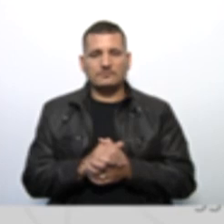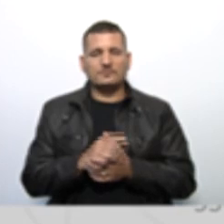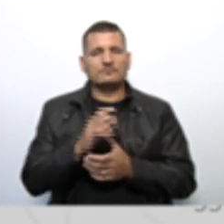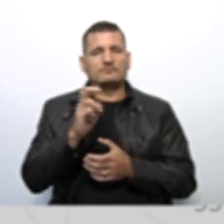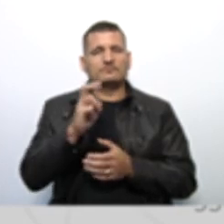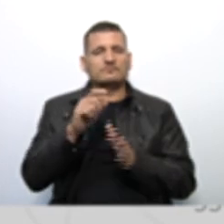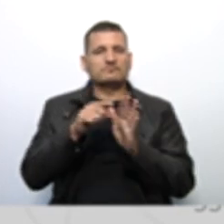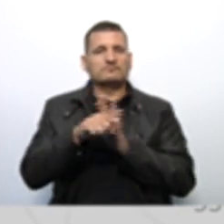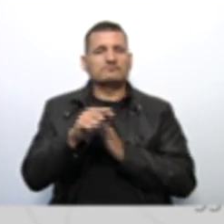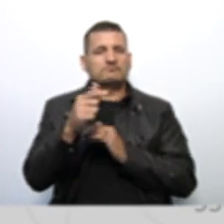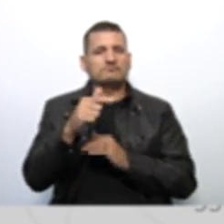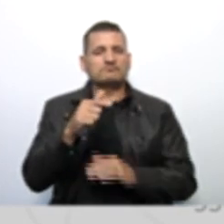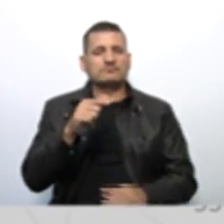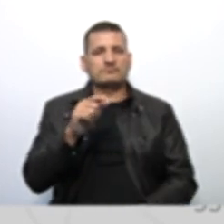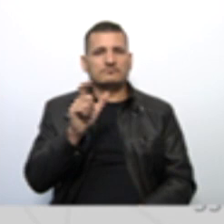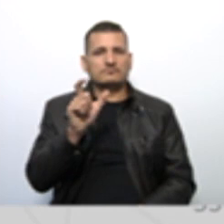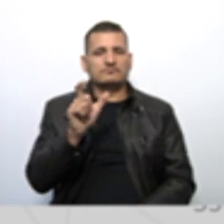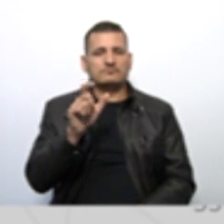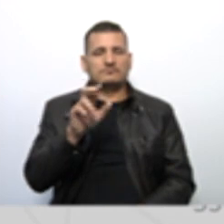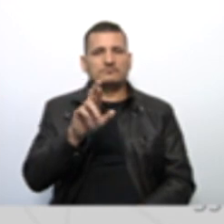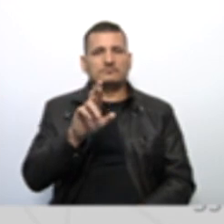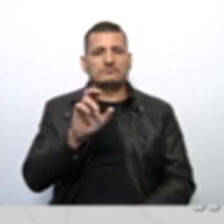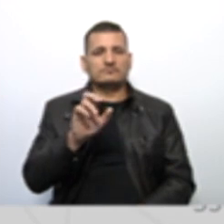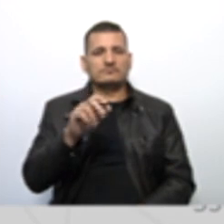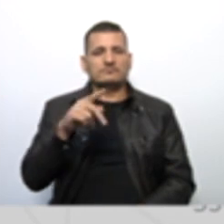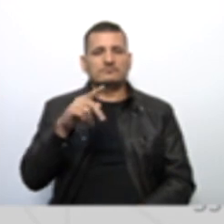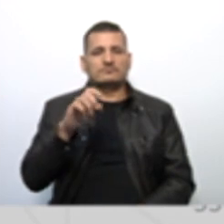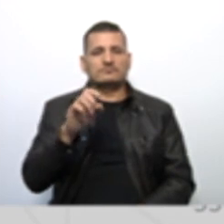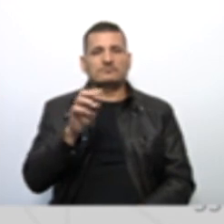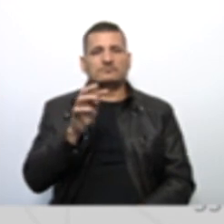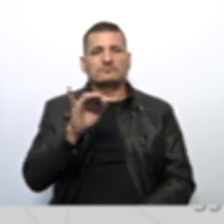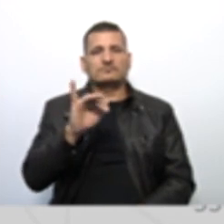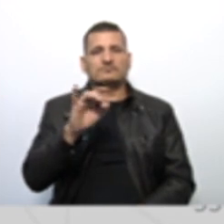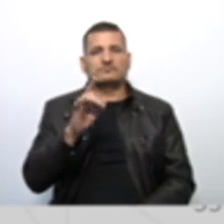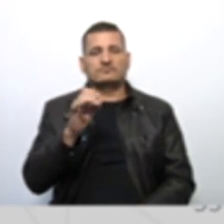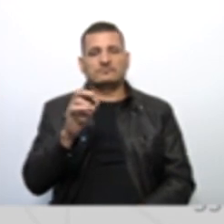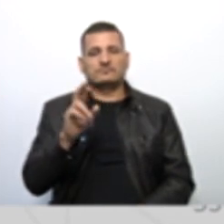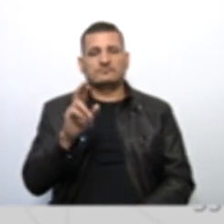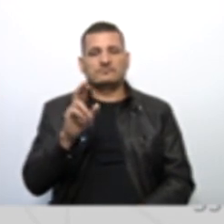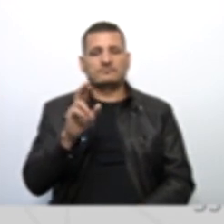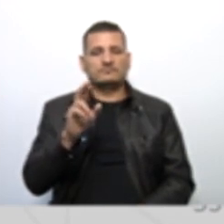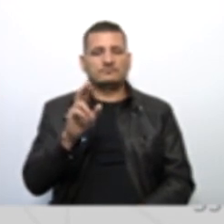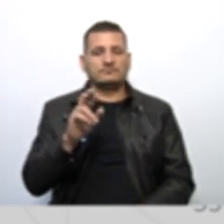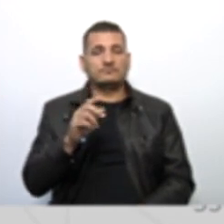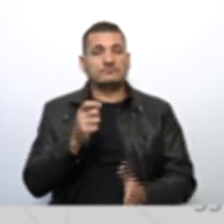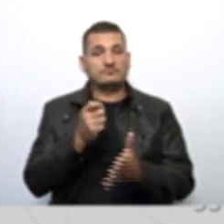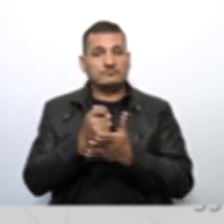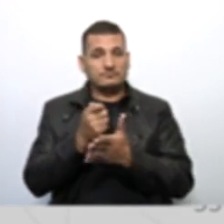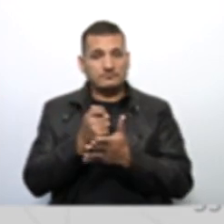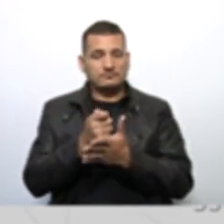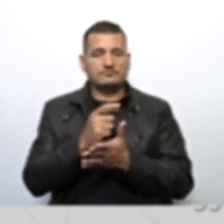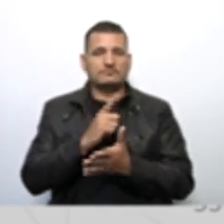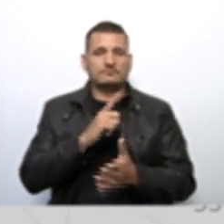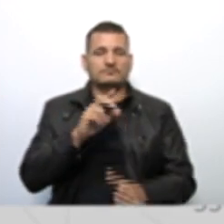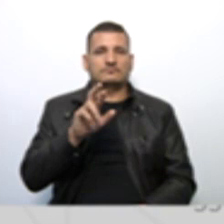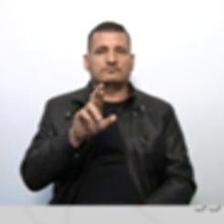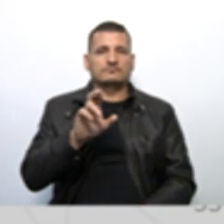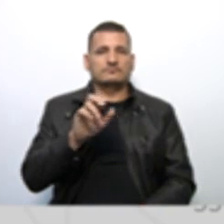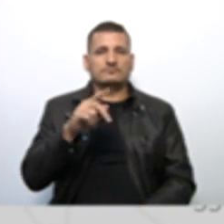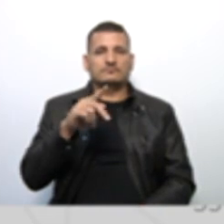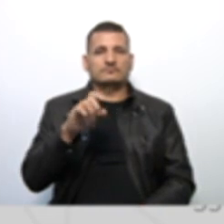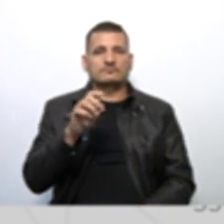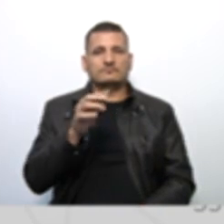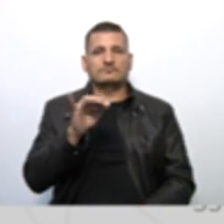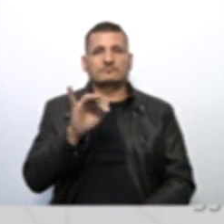isso. Não é isso? Ó. Ou seja, é obrigado, pessoal, em anel ter um repetidor. Tem que ter um repetidor para